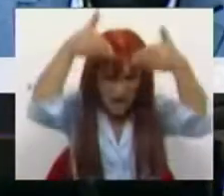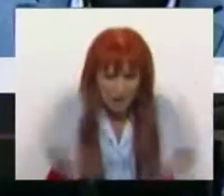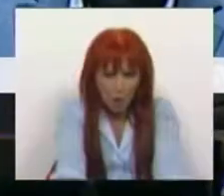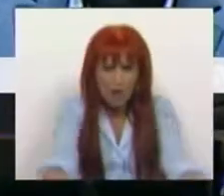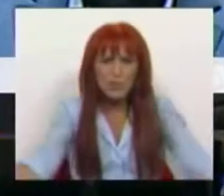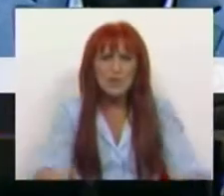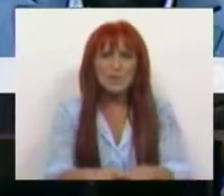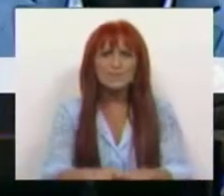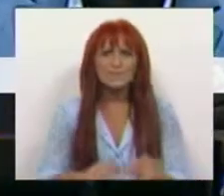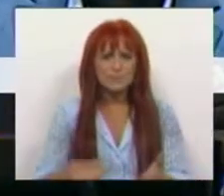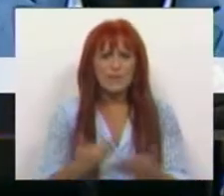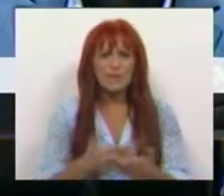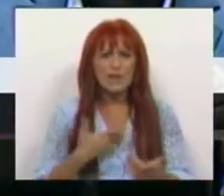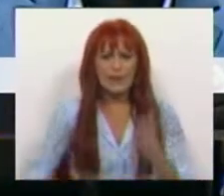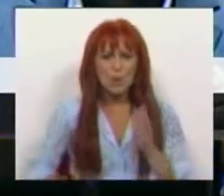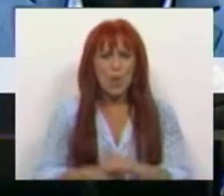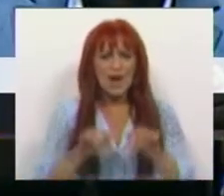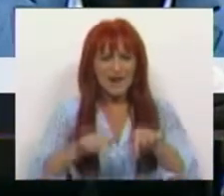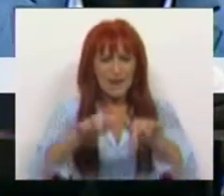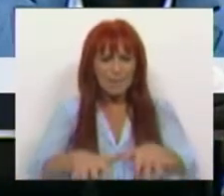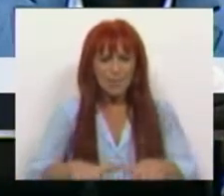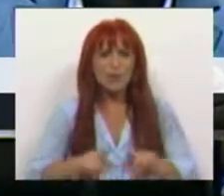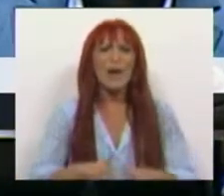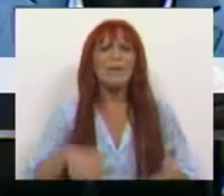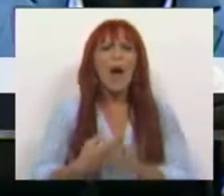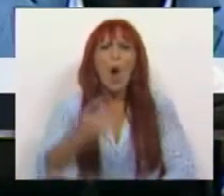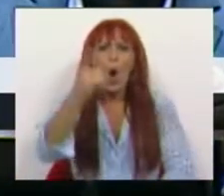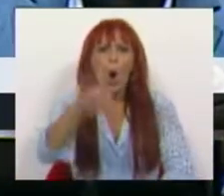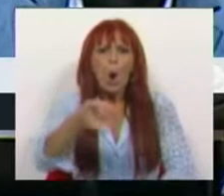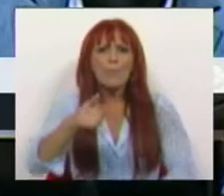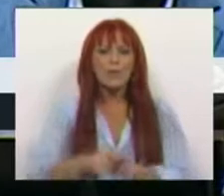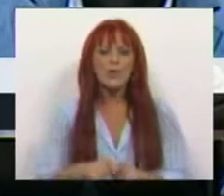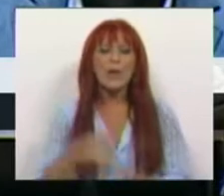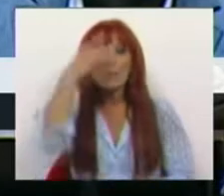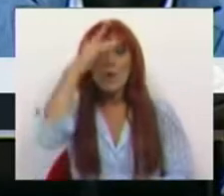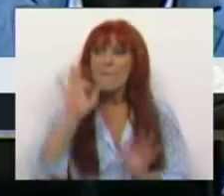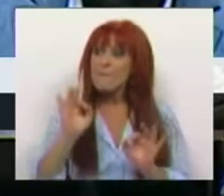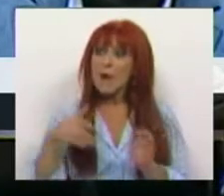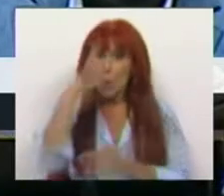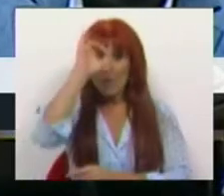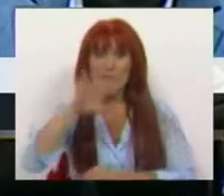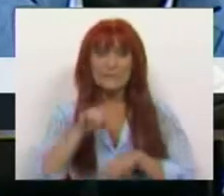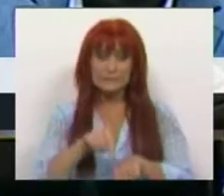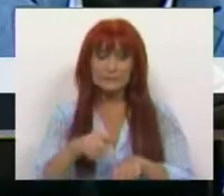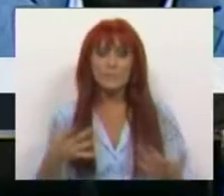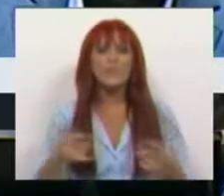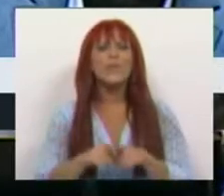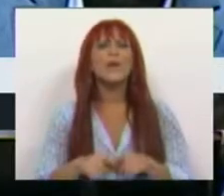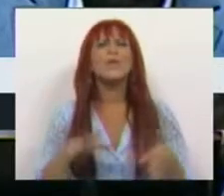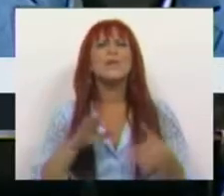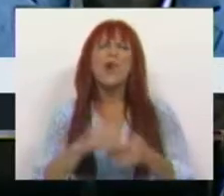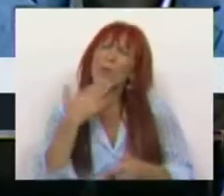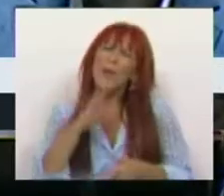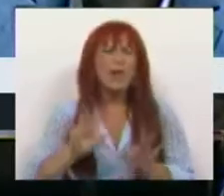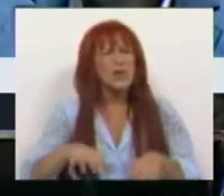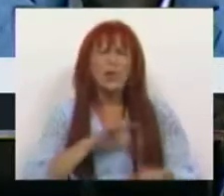e que já apresentou um projeto de lei neste Parlamento para tornar obrigatório o parecer favorável do Governo nestes casos, Muito para obrigado, consagrar o Sr. Deputado. direito à Tem